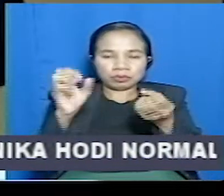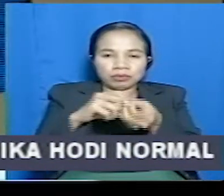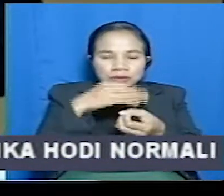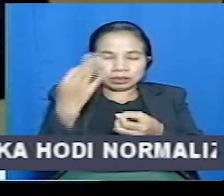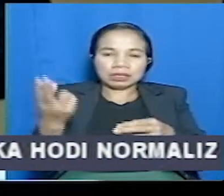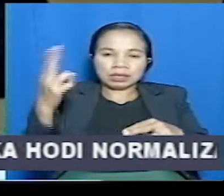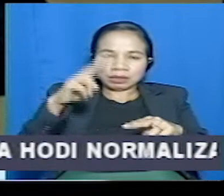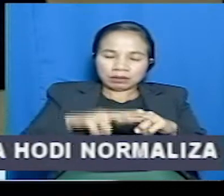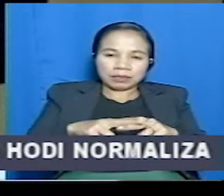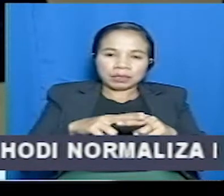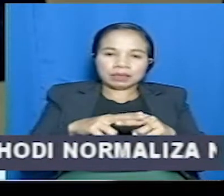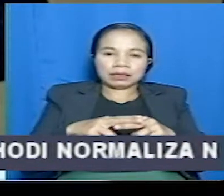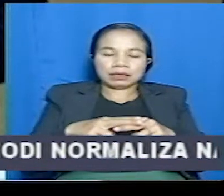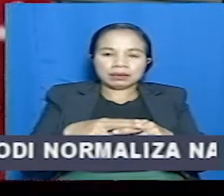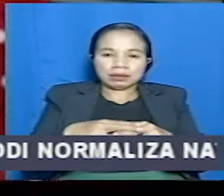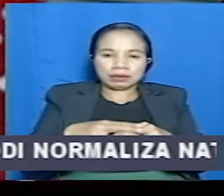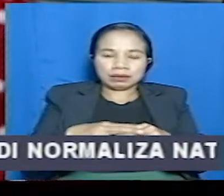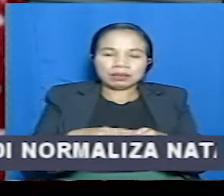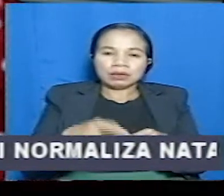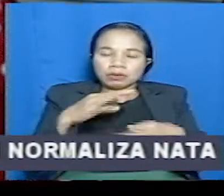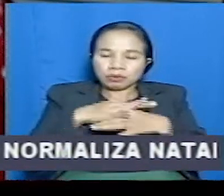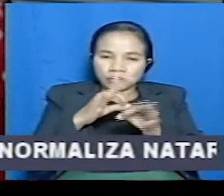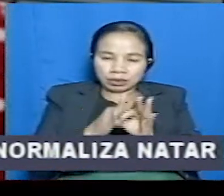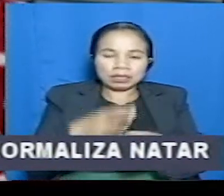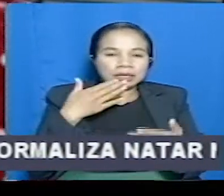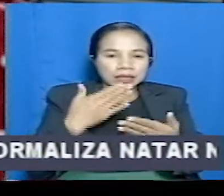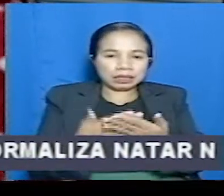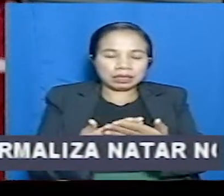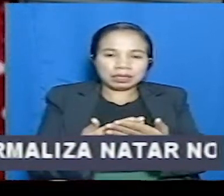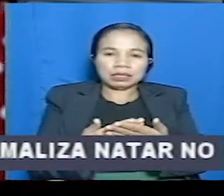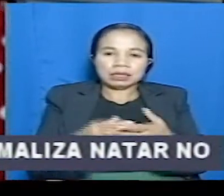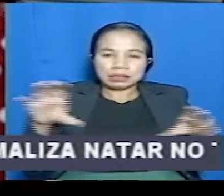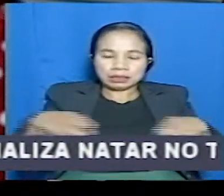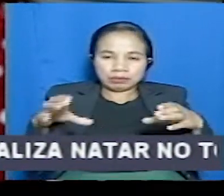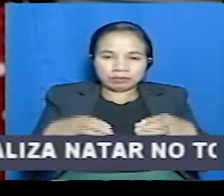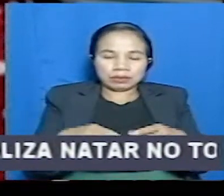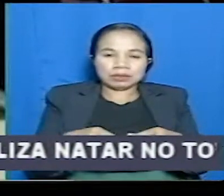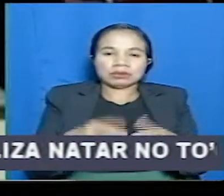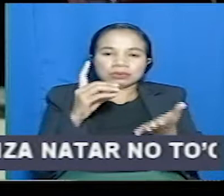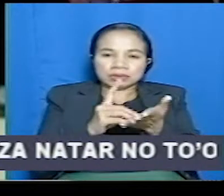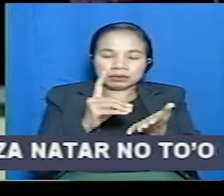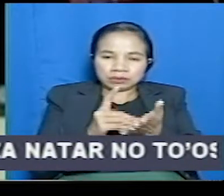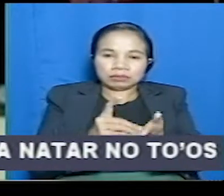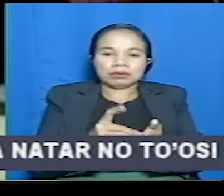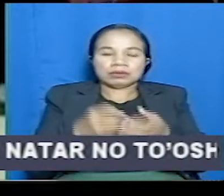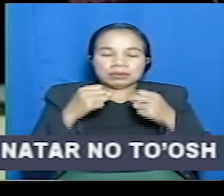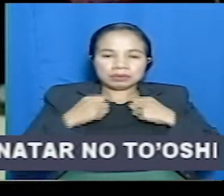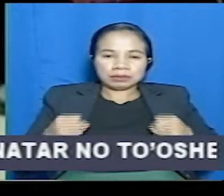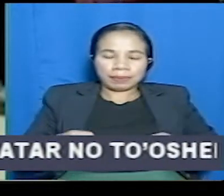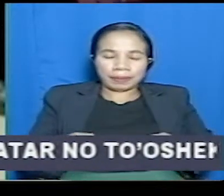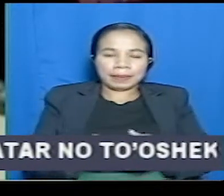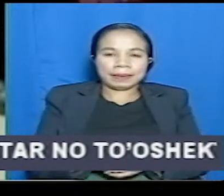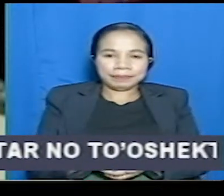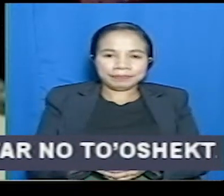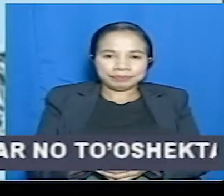que aumenta a produção oxigênio, no dia dia clutan gestão serviço pessoal saudinian. Assunto importante